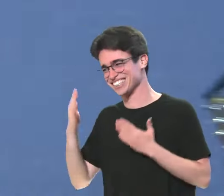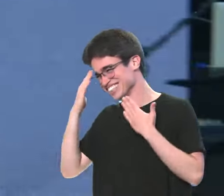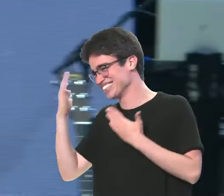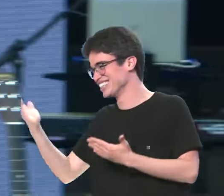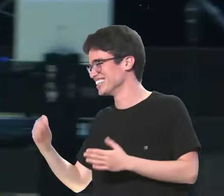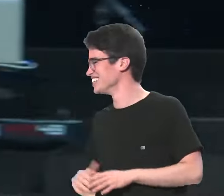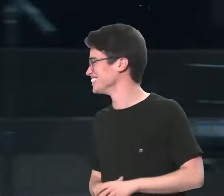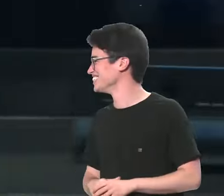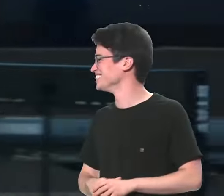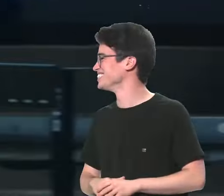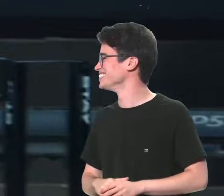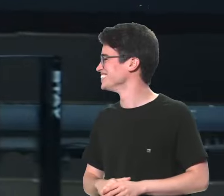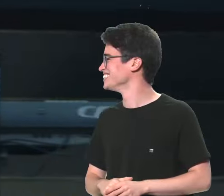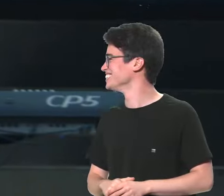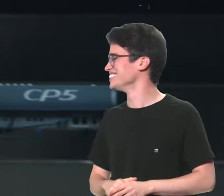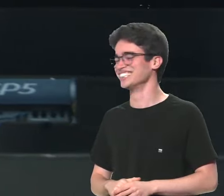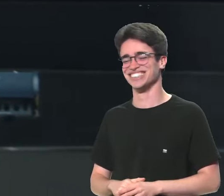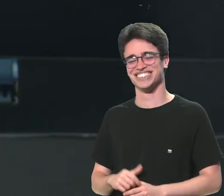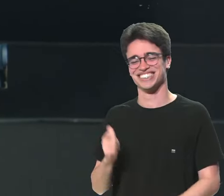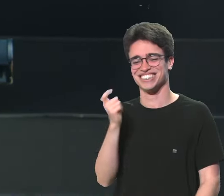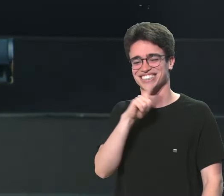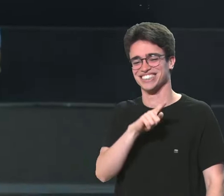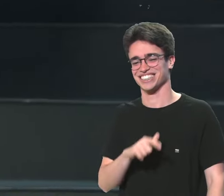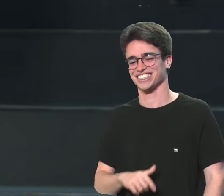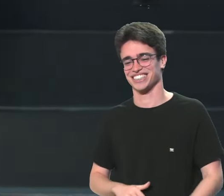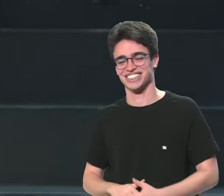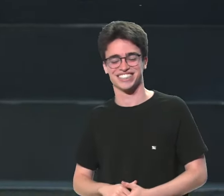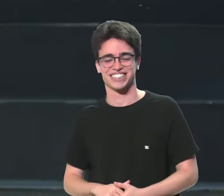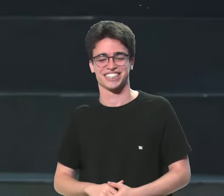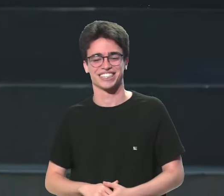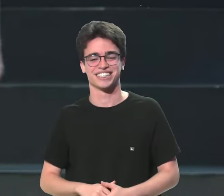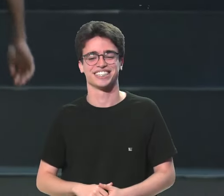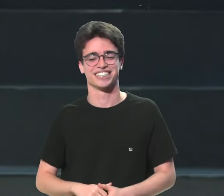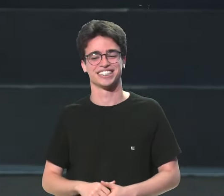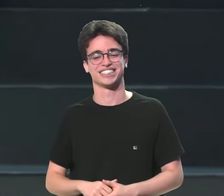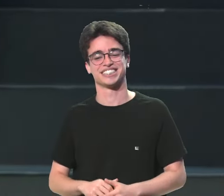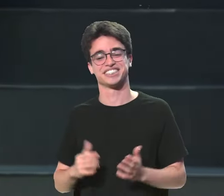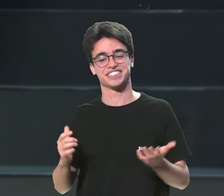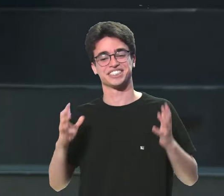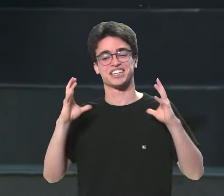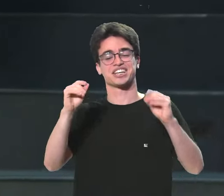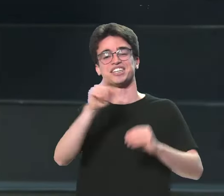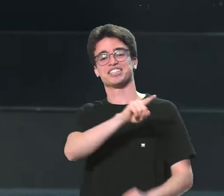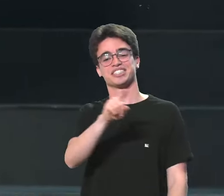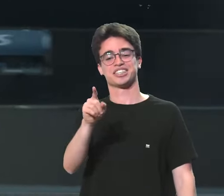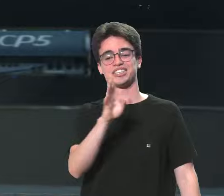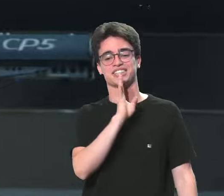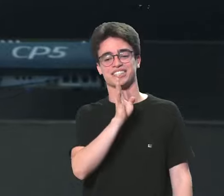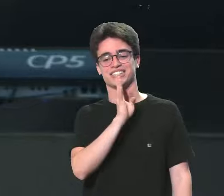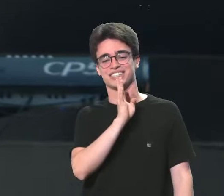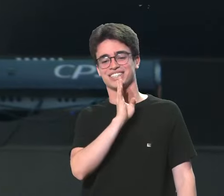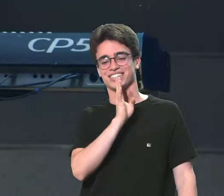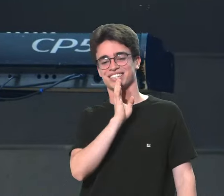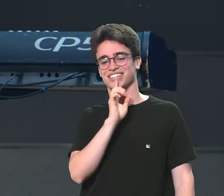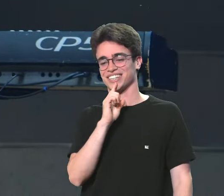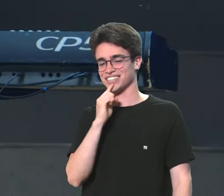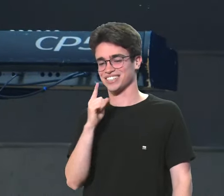obrigado tá vai dar certo gente todo mundo aqui conhece a Ah